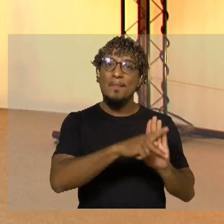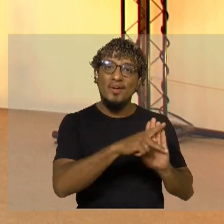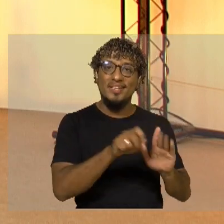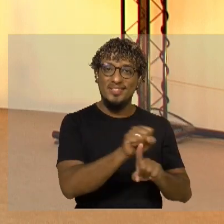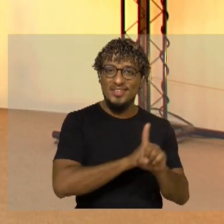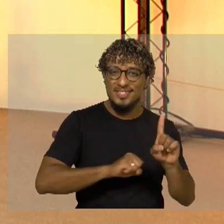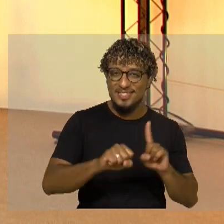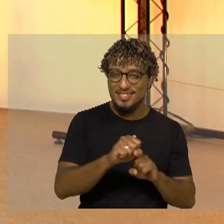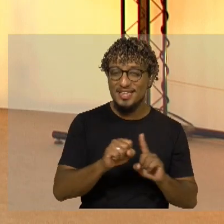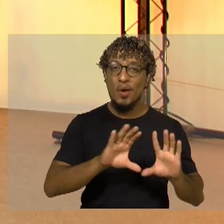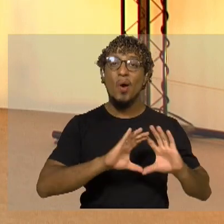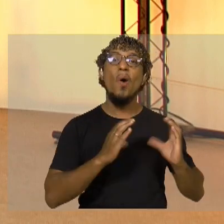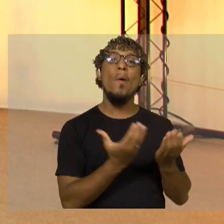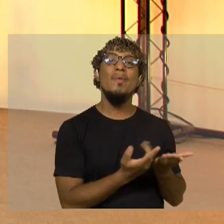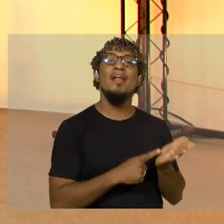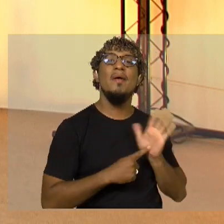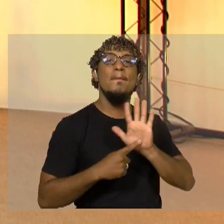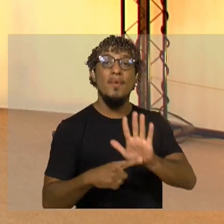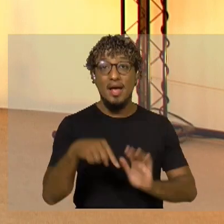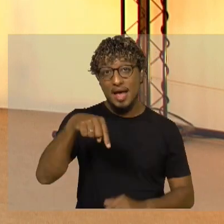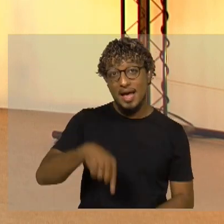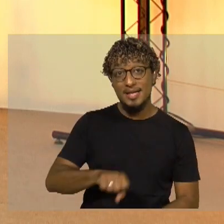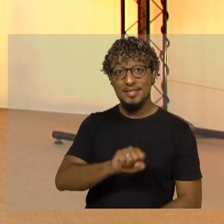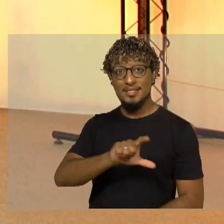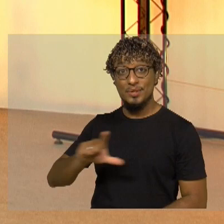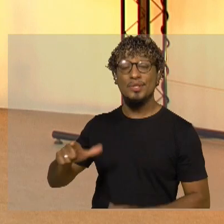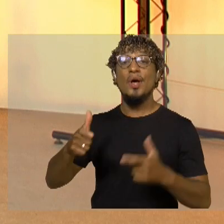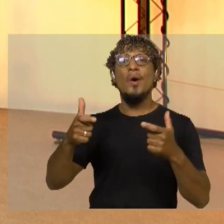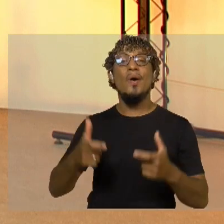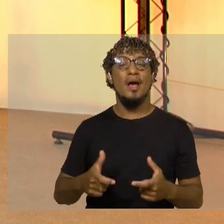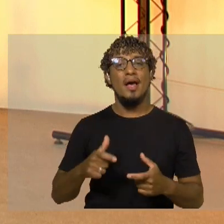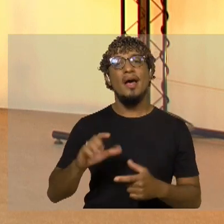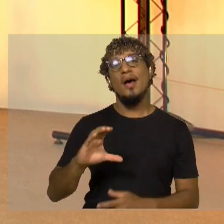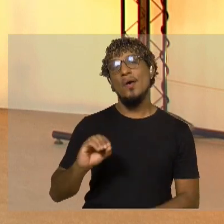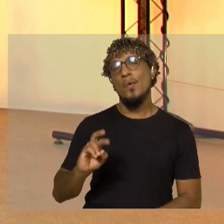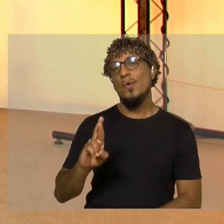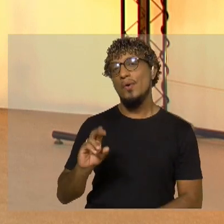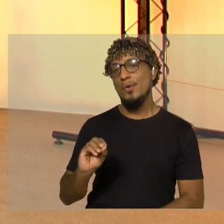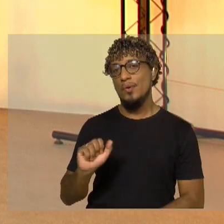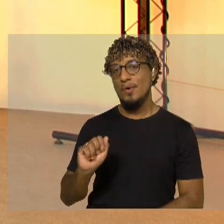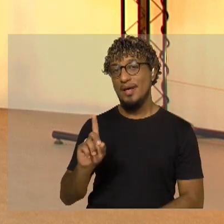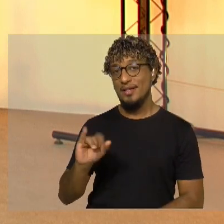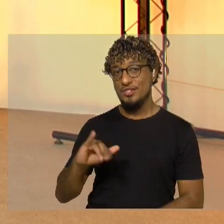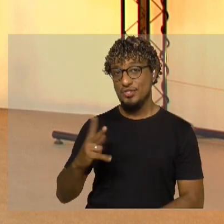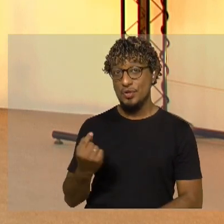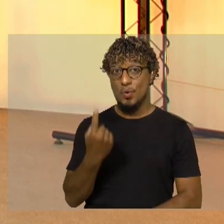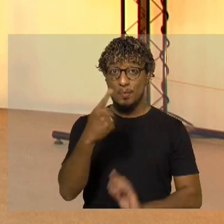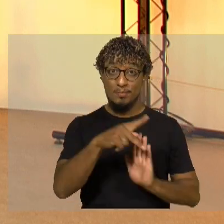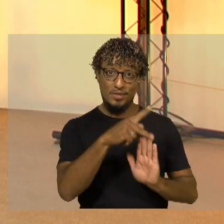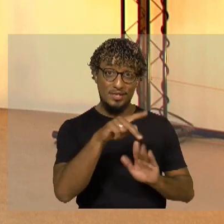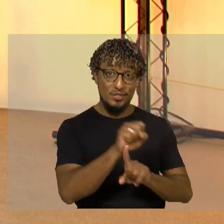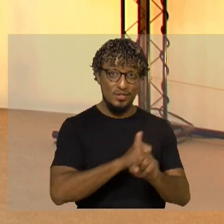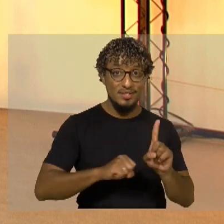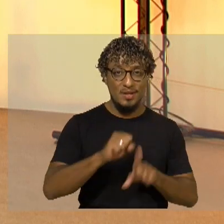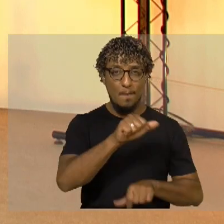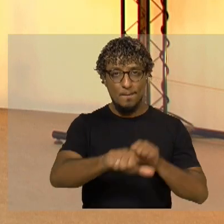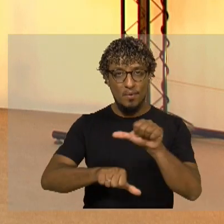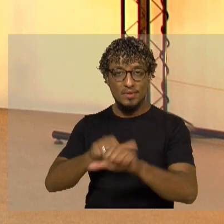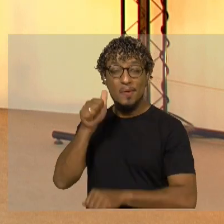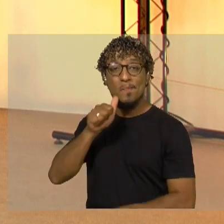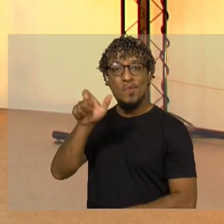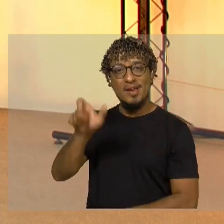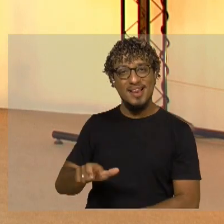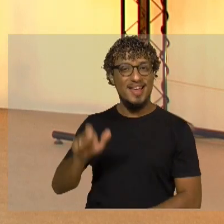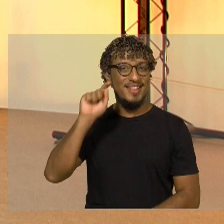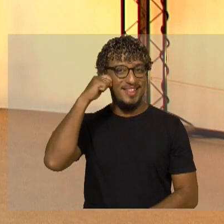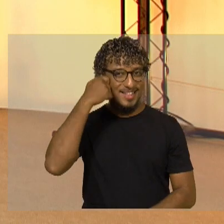Fala Comunidade. Em São Luís, na periferia do bairro Coroadinho, um projeto social vem fazendo a diferença na vida de jovens